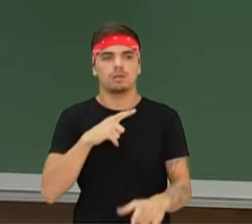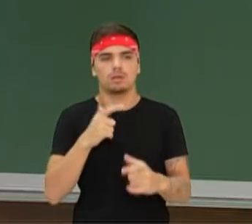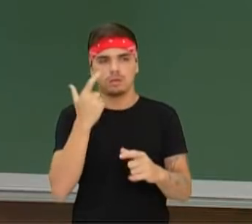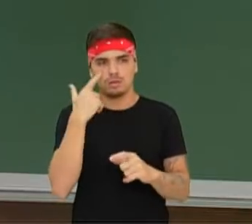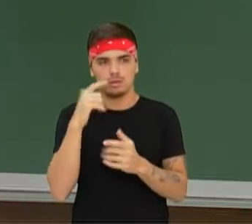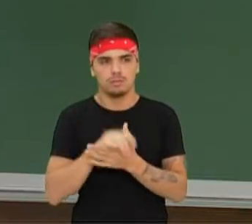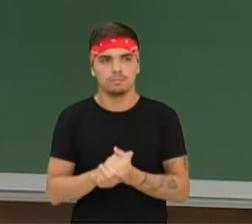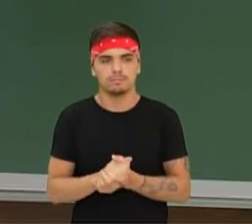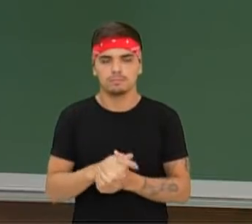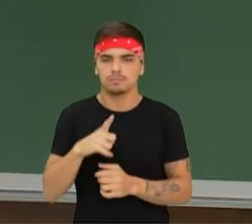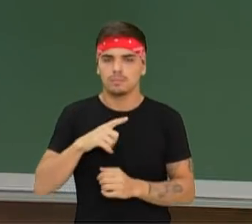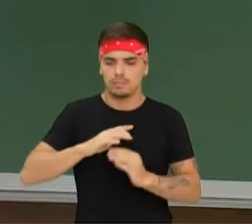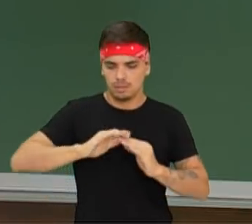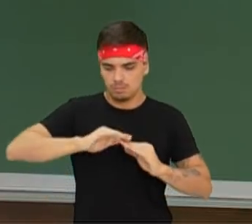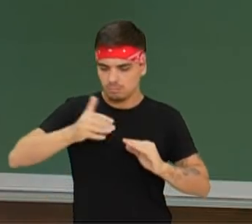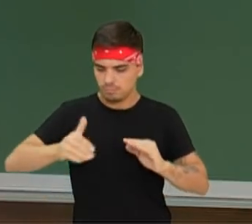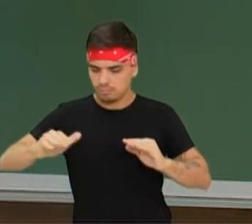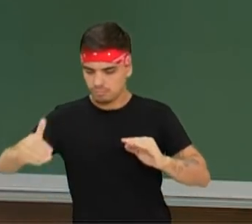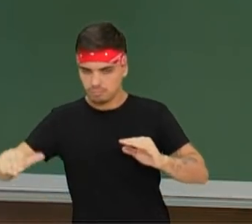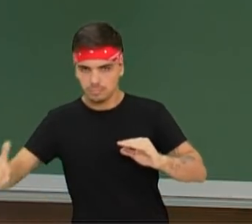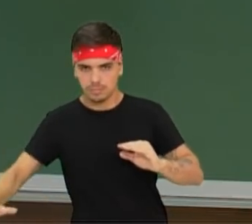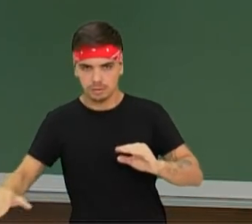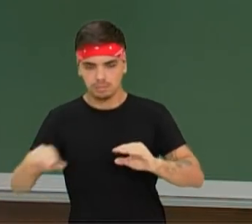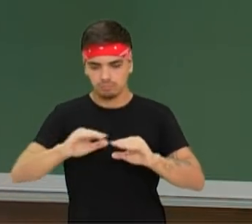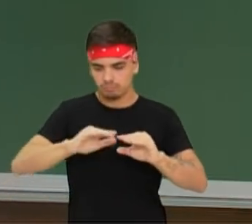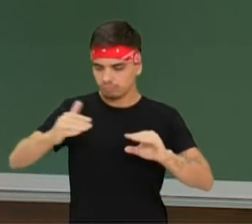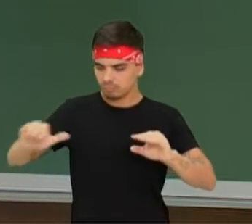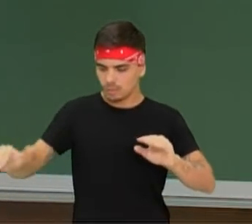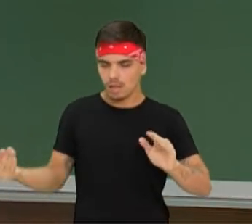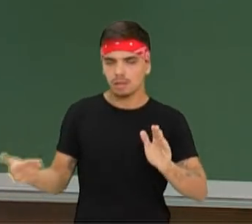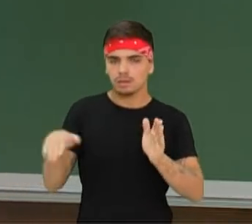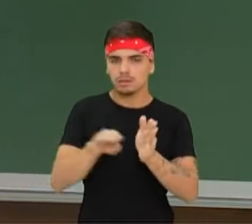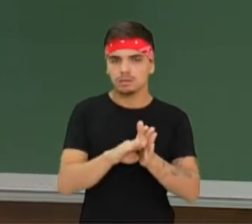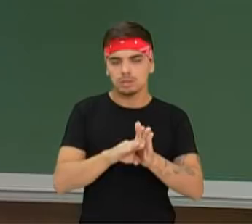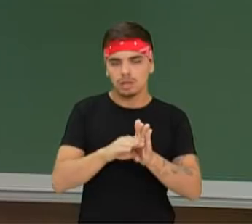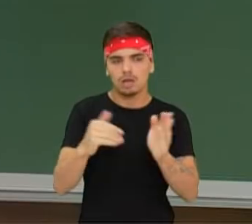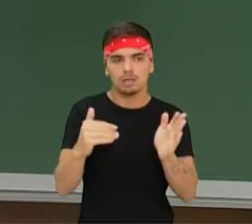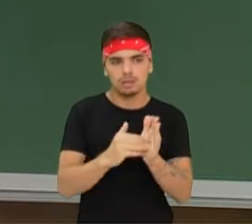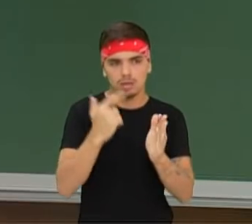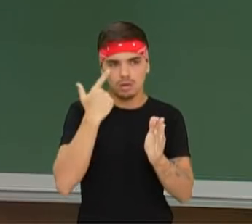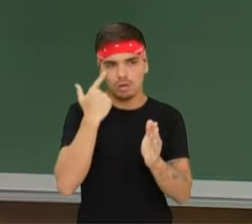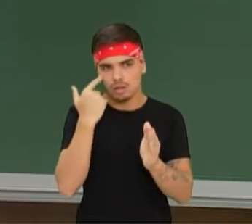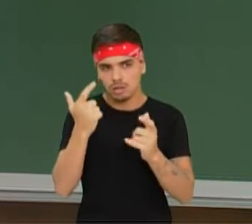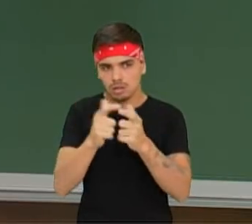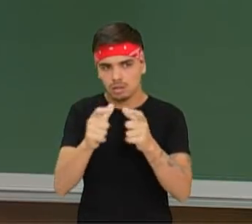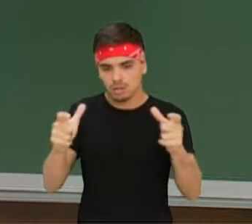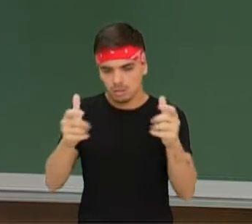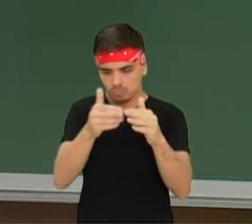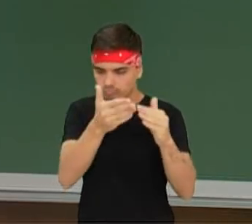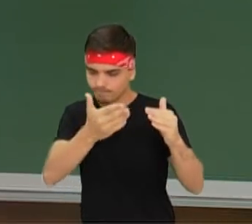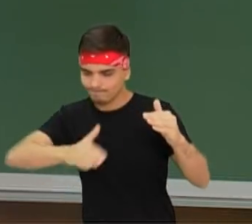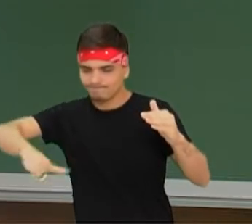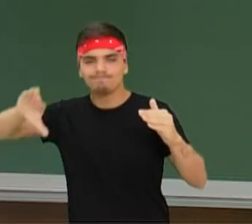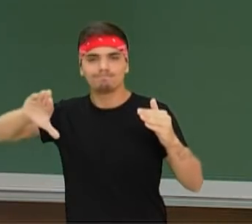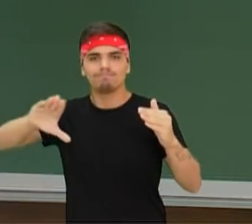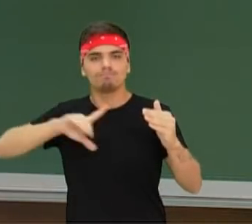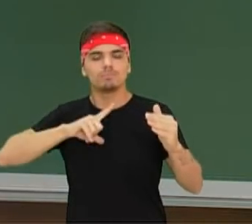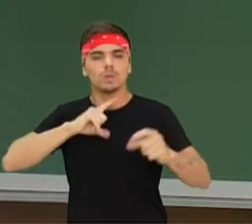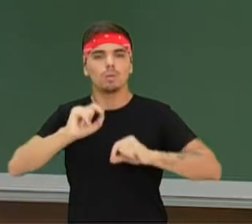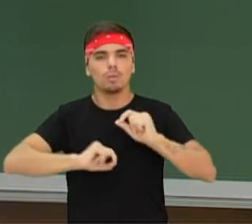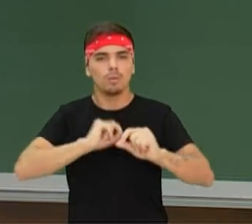de telhas, por espécies de valas, até chegar numa vala grande e daí, né, ela